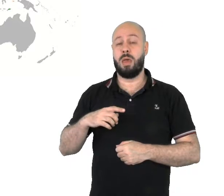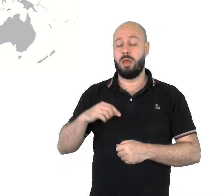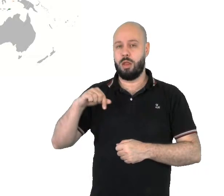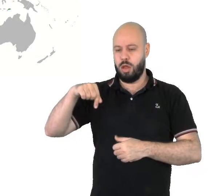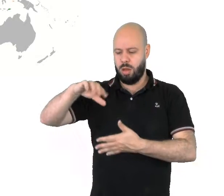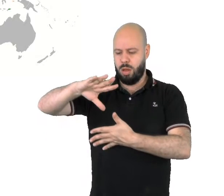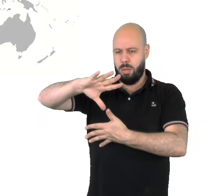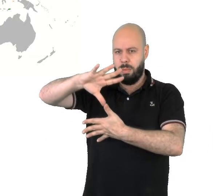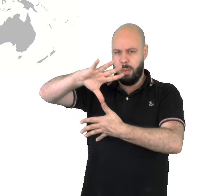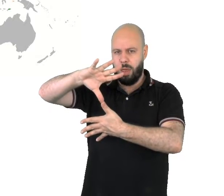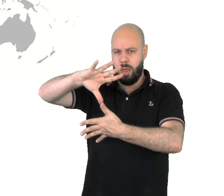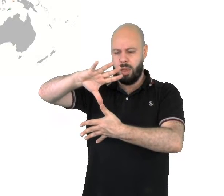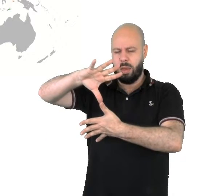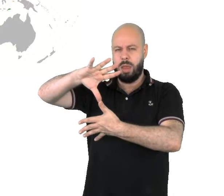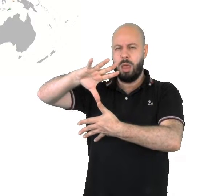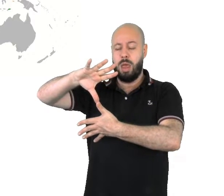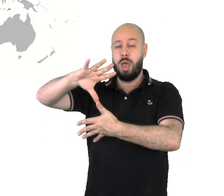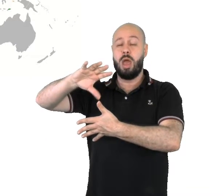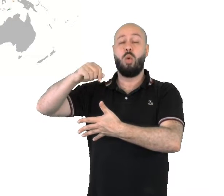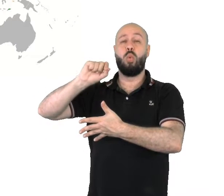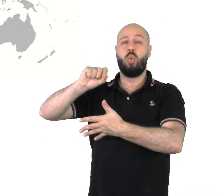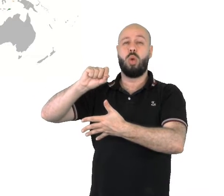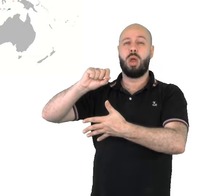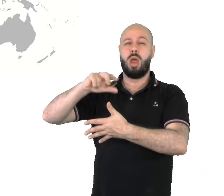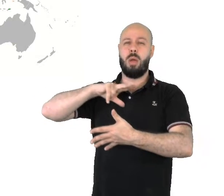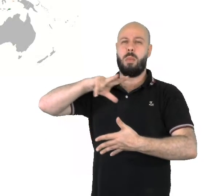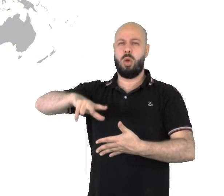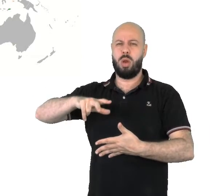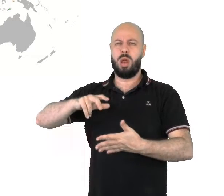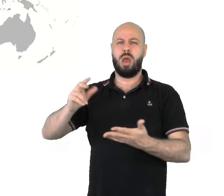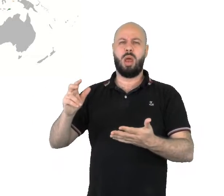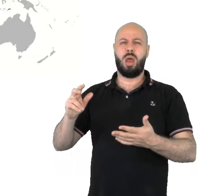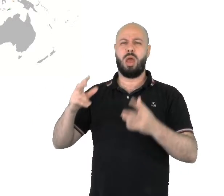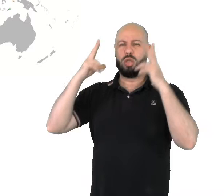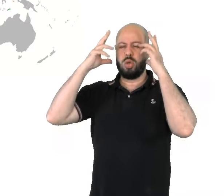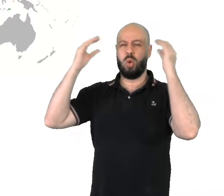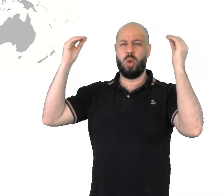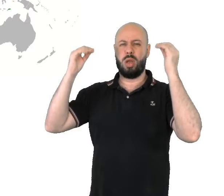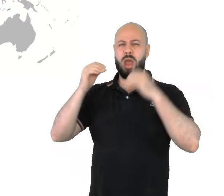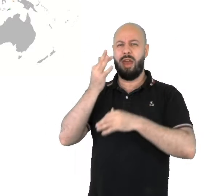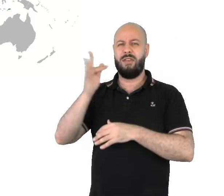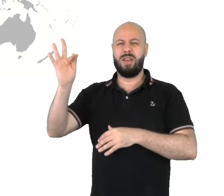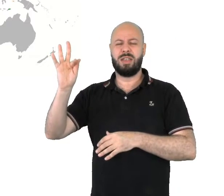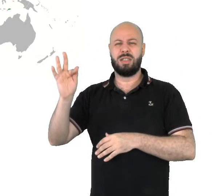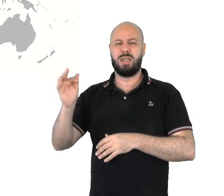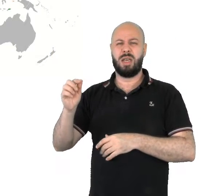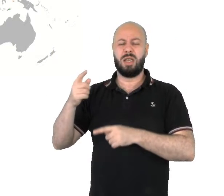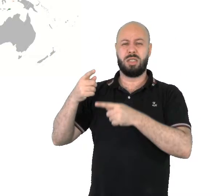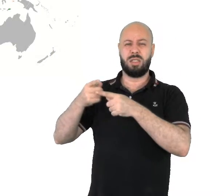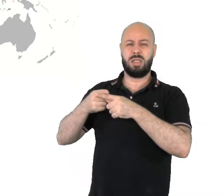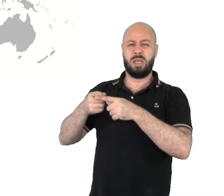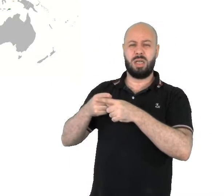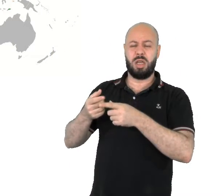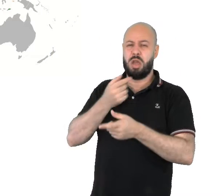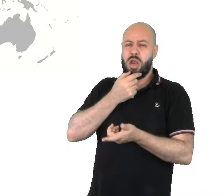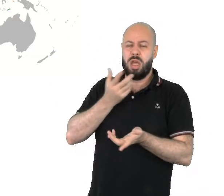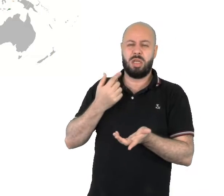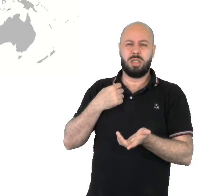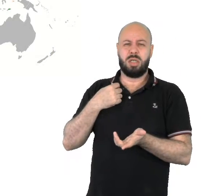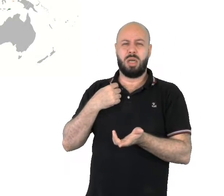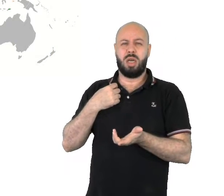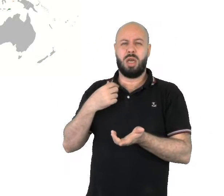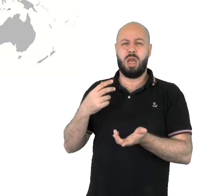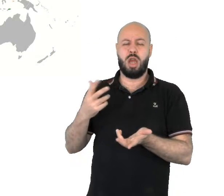os espanhóis, tá? Portugueses, holandeses, franceses, ingleses e